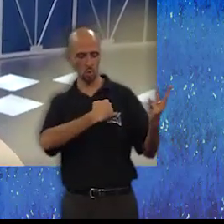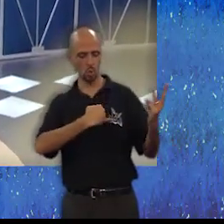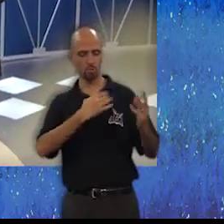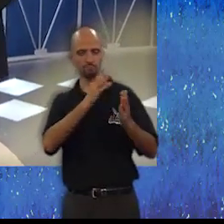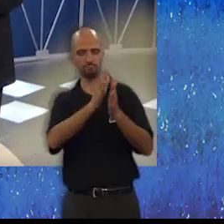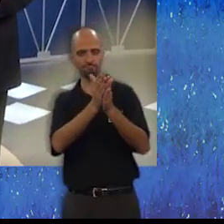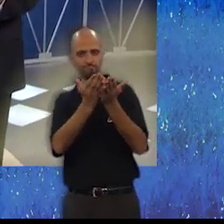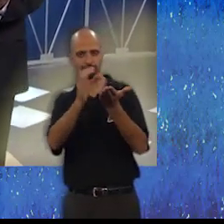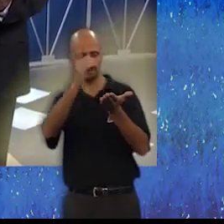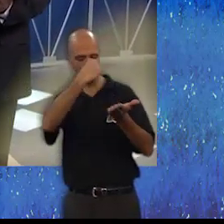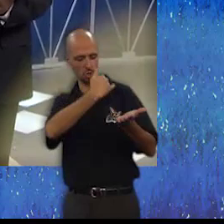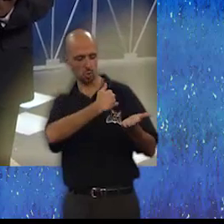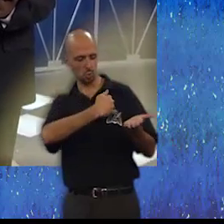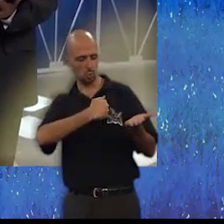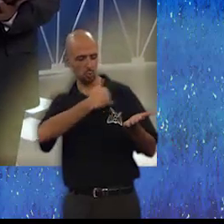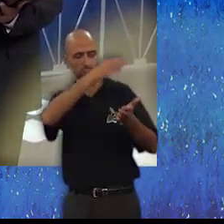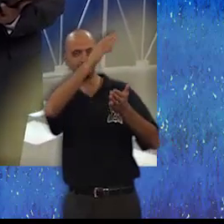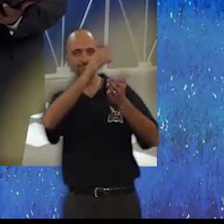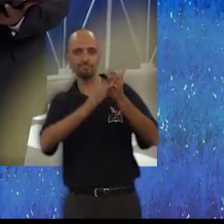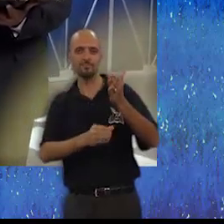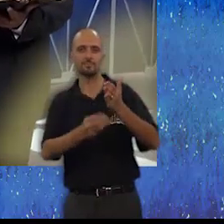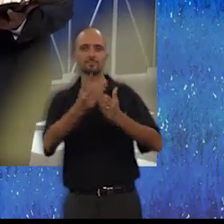João capítulo 3.